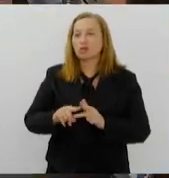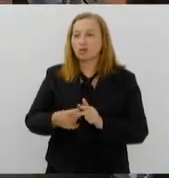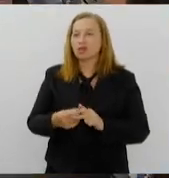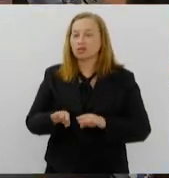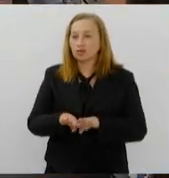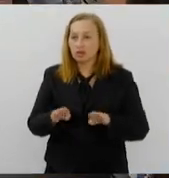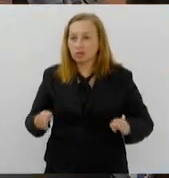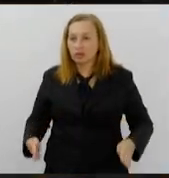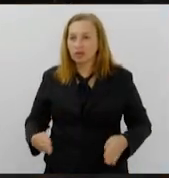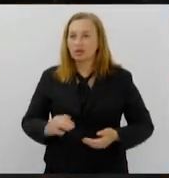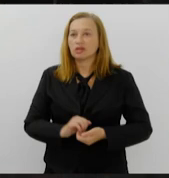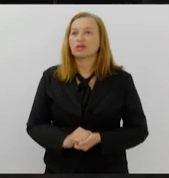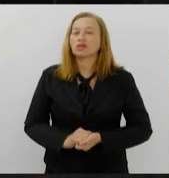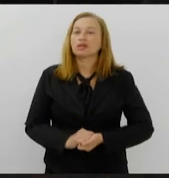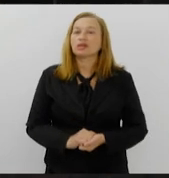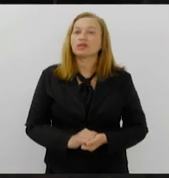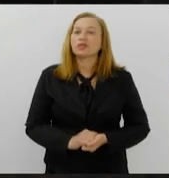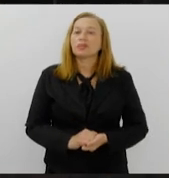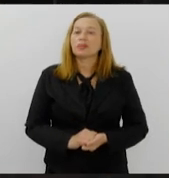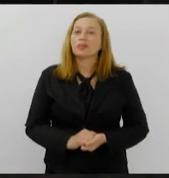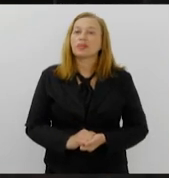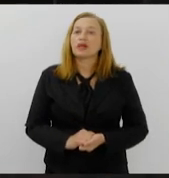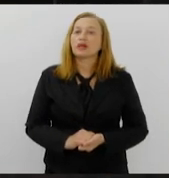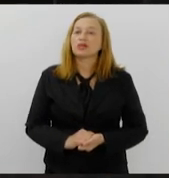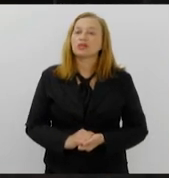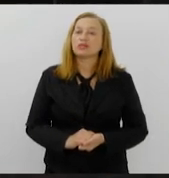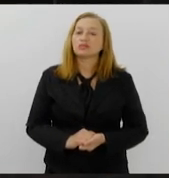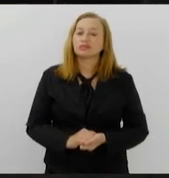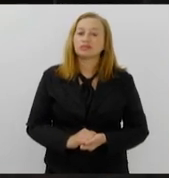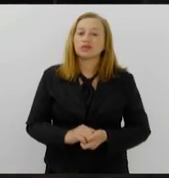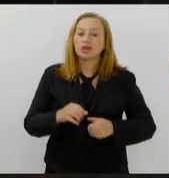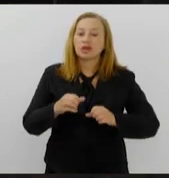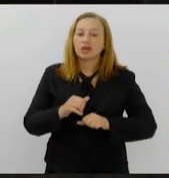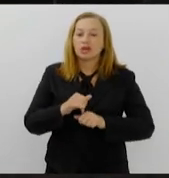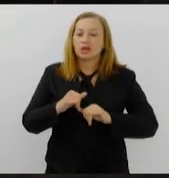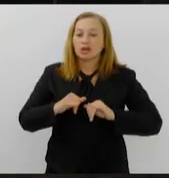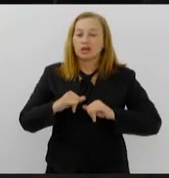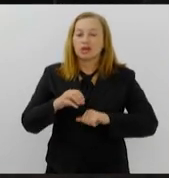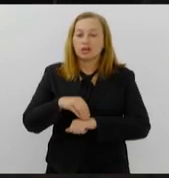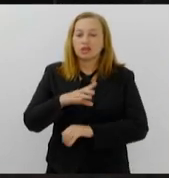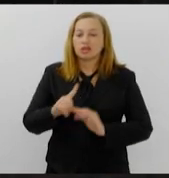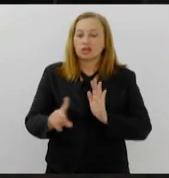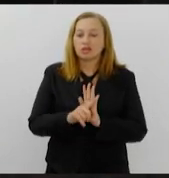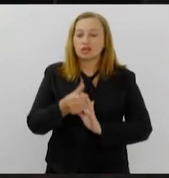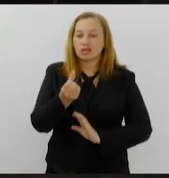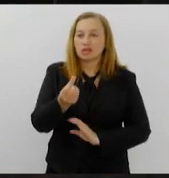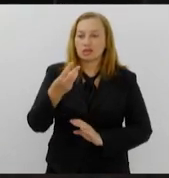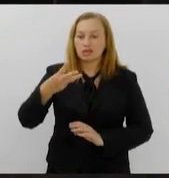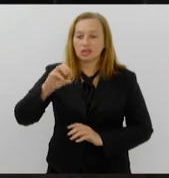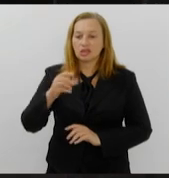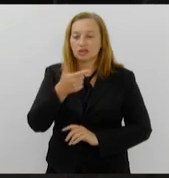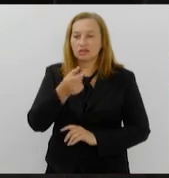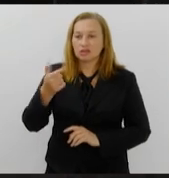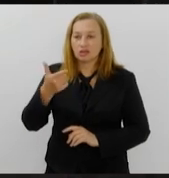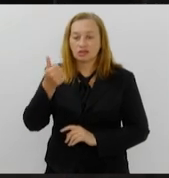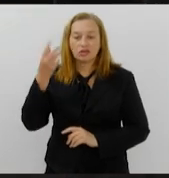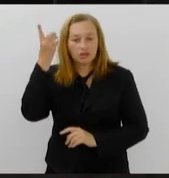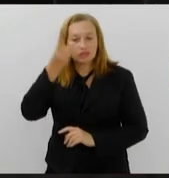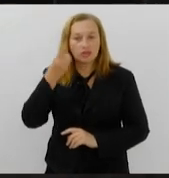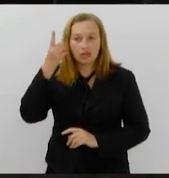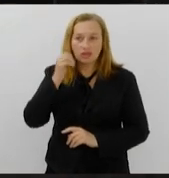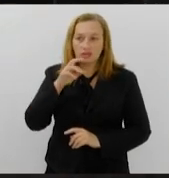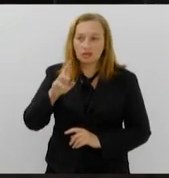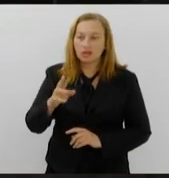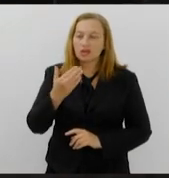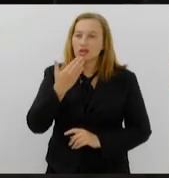mesa durante a promulgação. Indicação legislativa número 630, de 22, de autoria do deputado Rosenberg Reis,